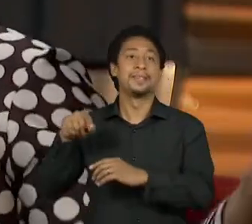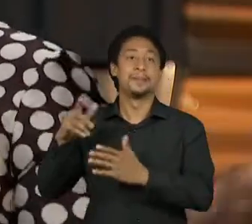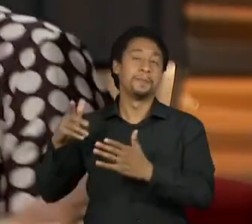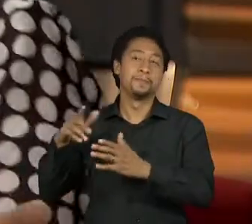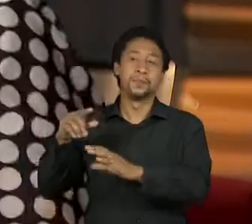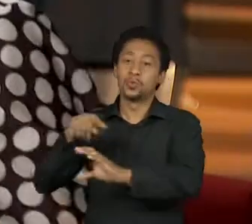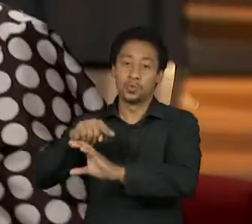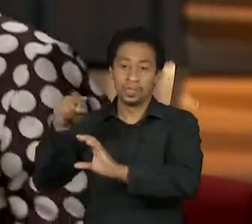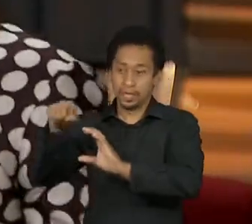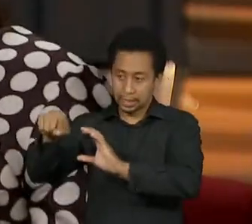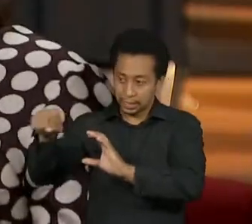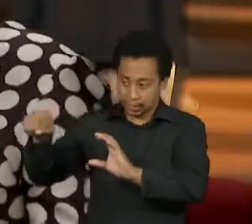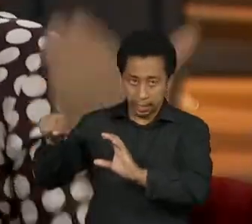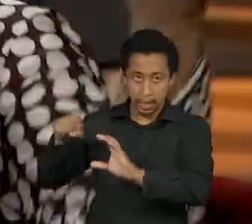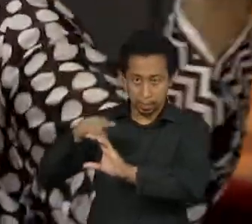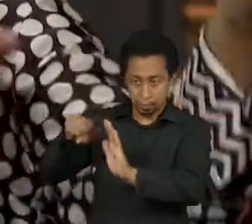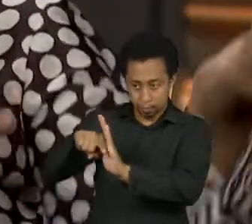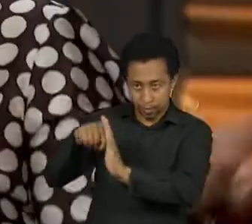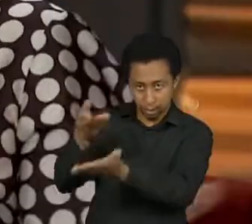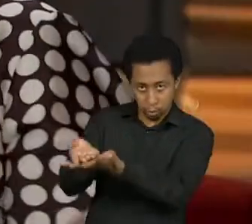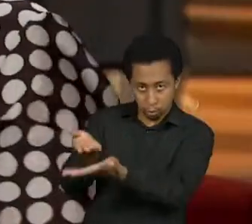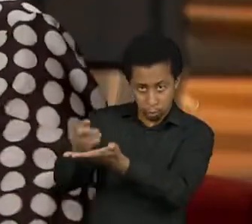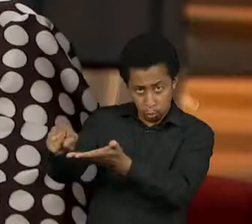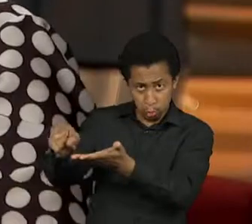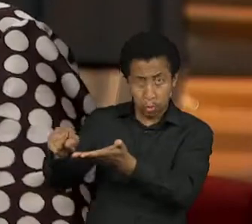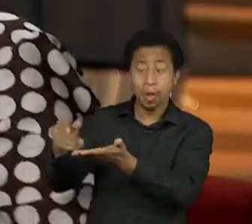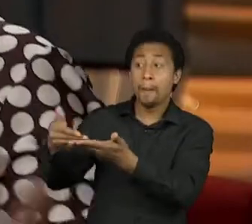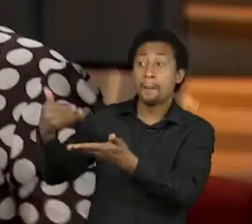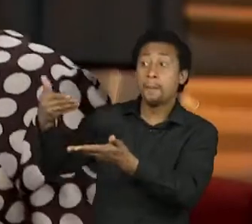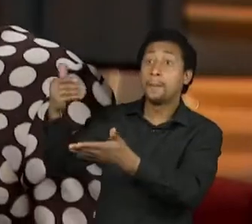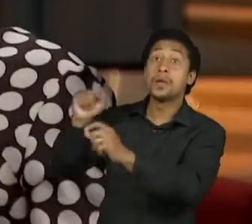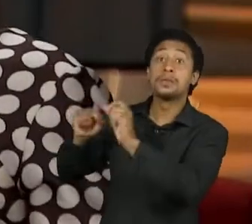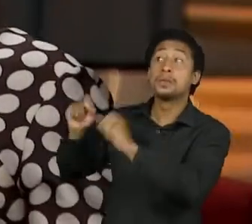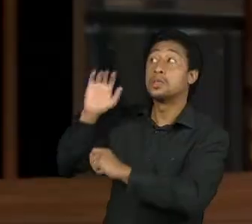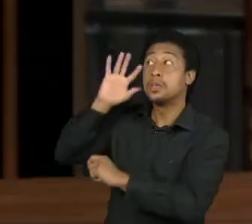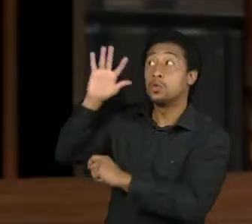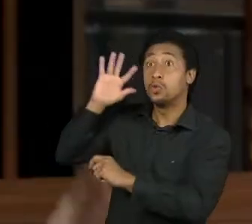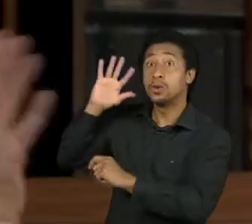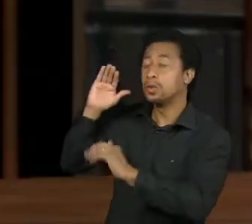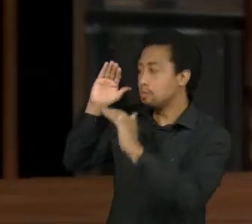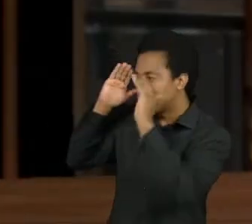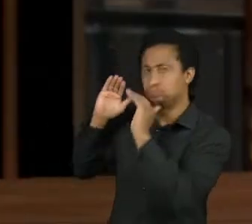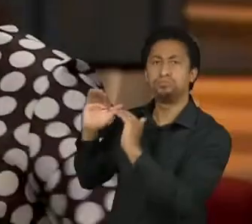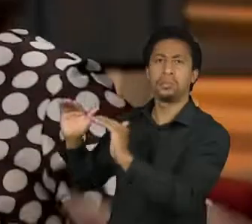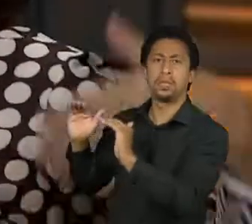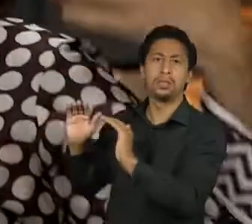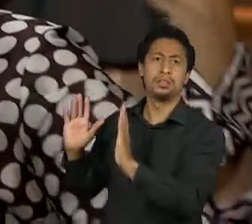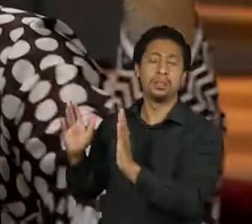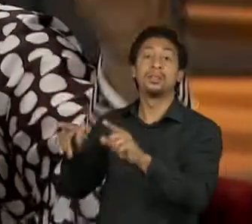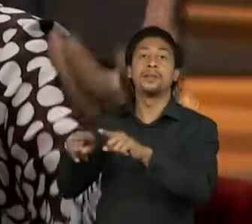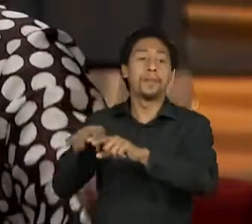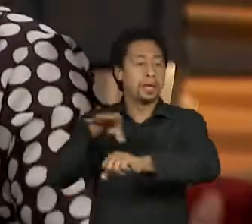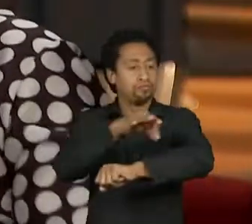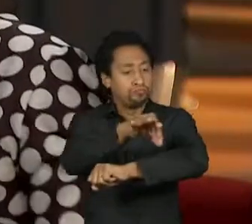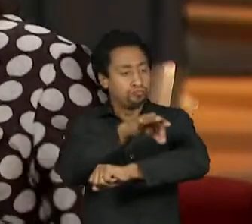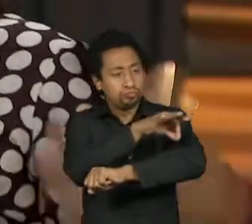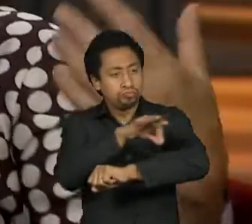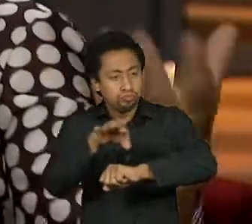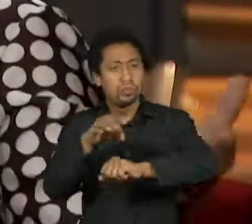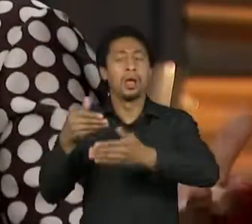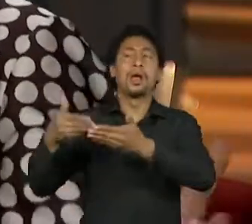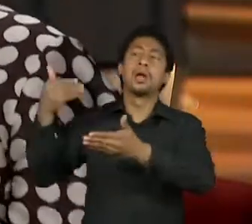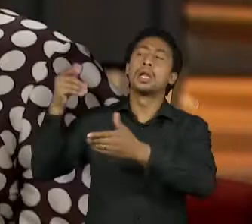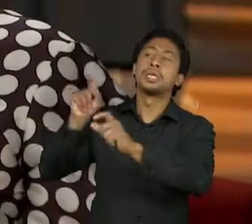respeita os que vieram antes de e não está dando uma coberta destruíram é o que eles grandes arquitetos dos grandes de